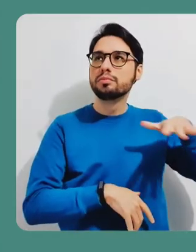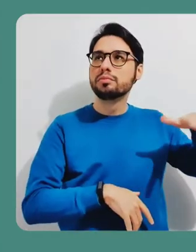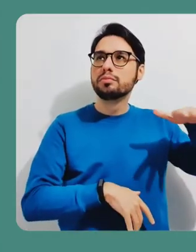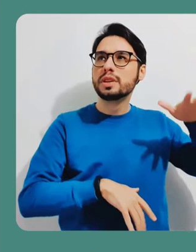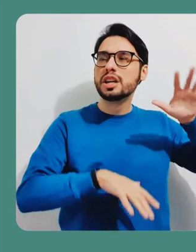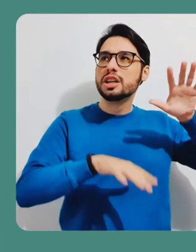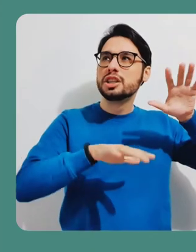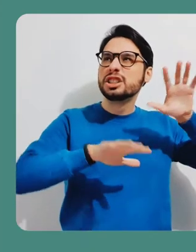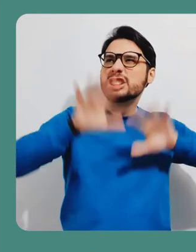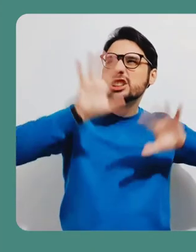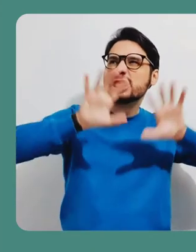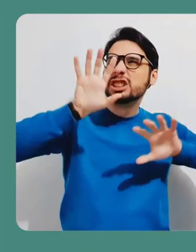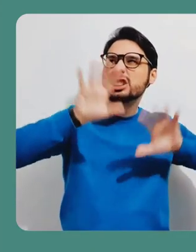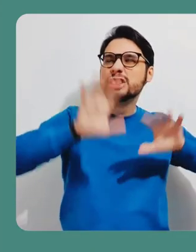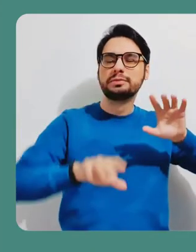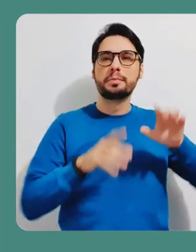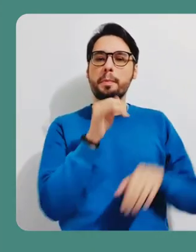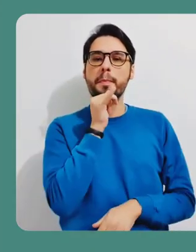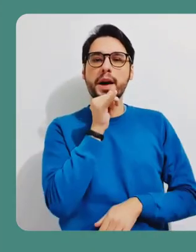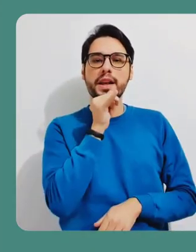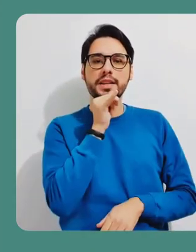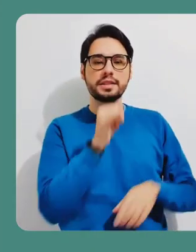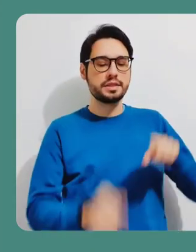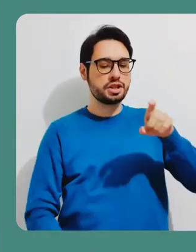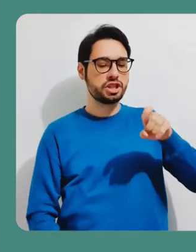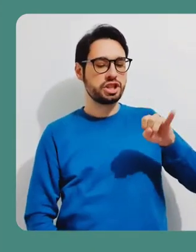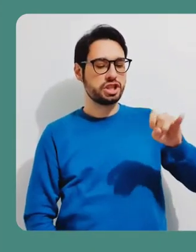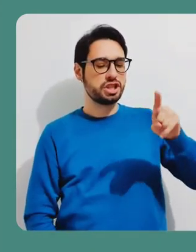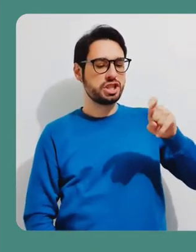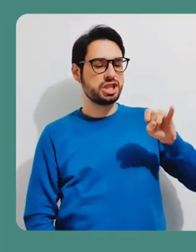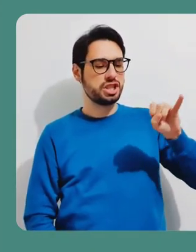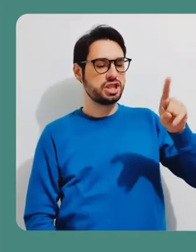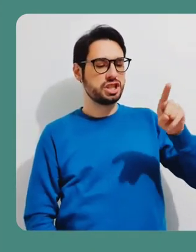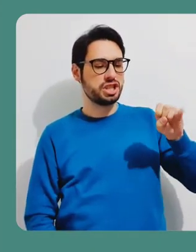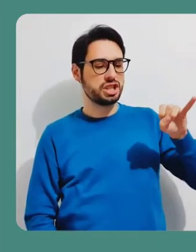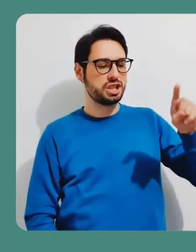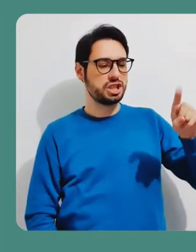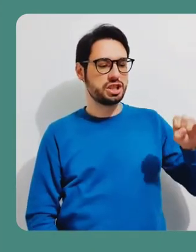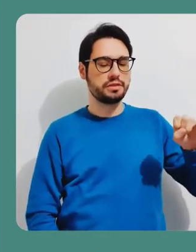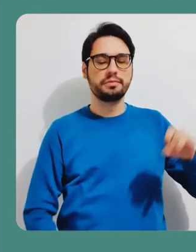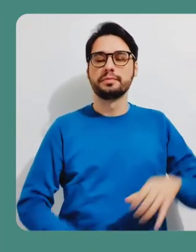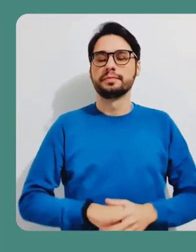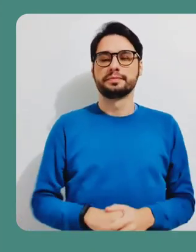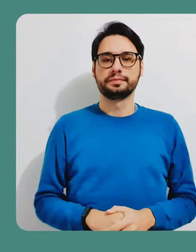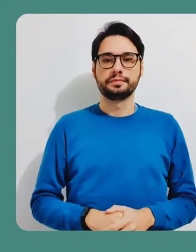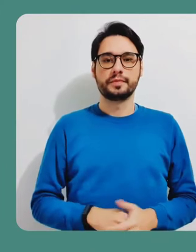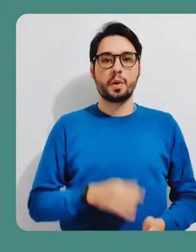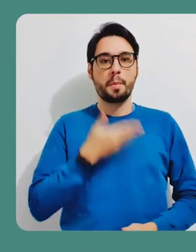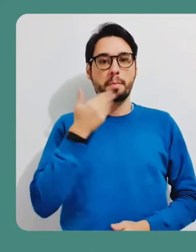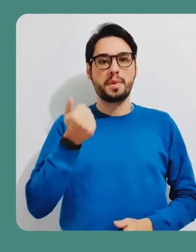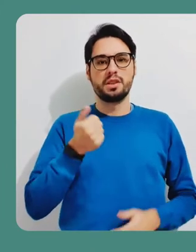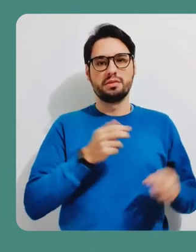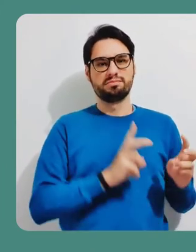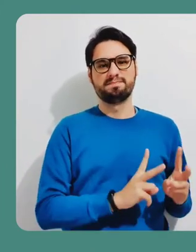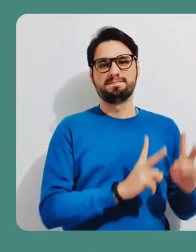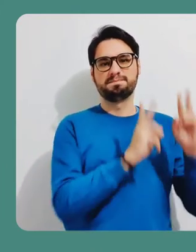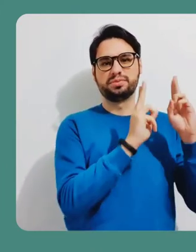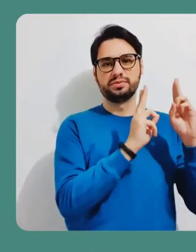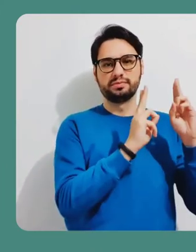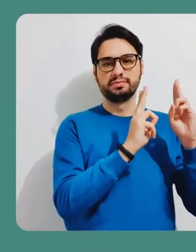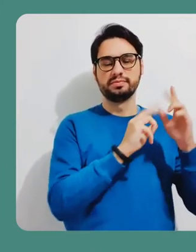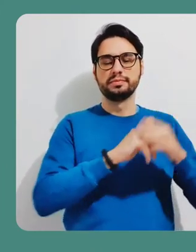ambiente você pode escutar aqui comigo é o primeiro passo então é selecionar esse